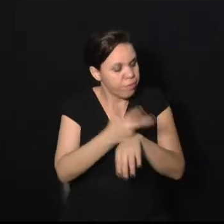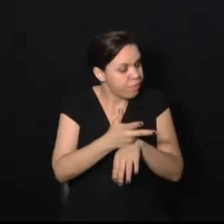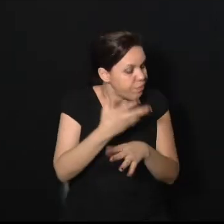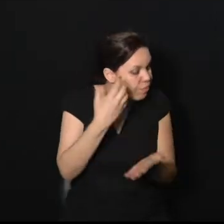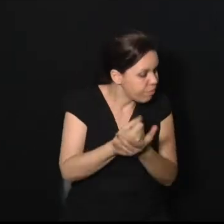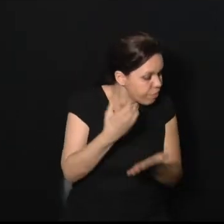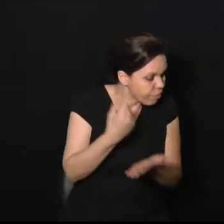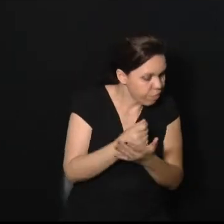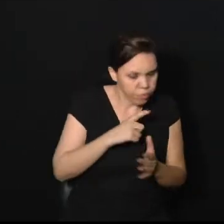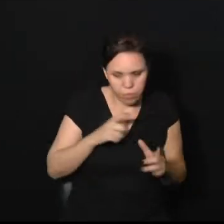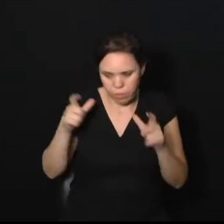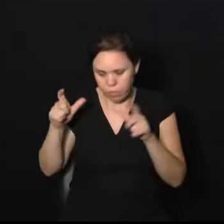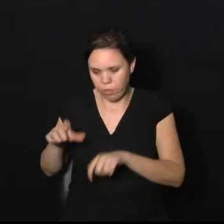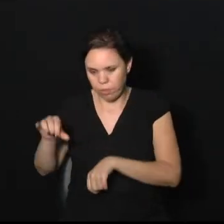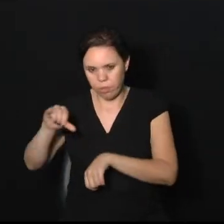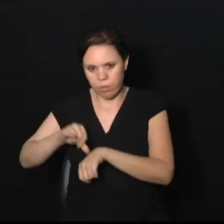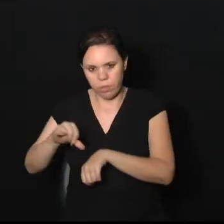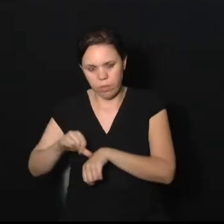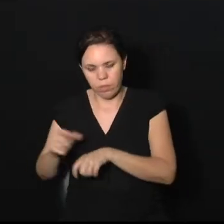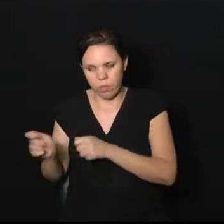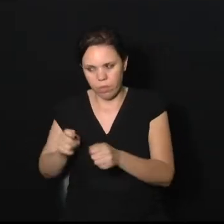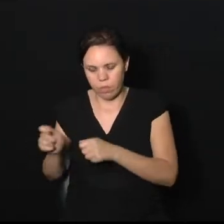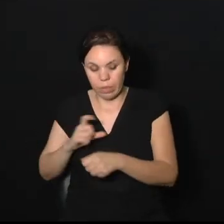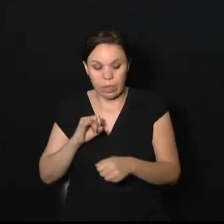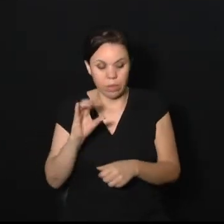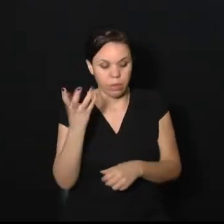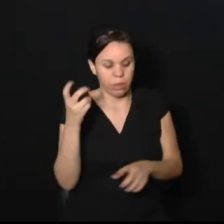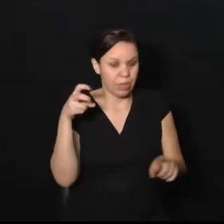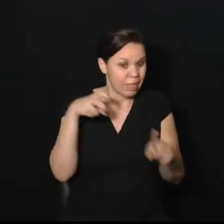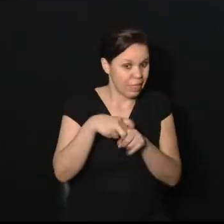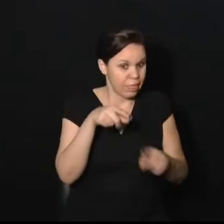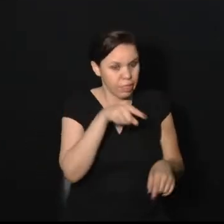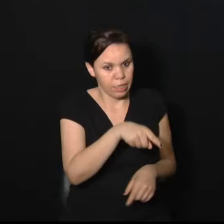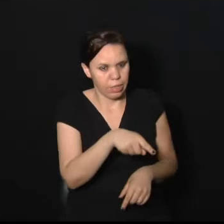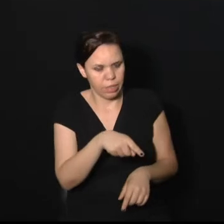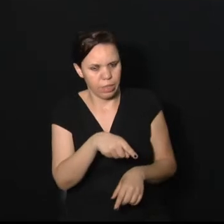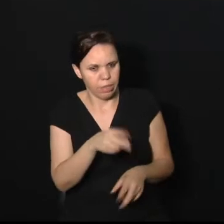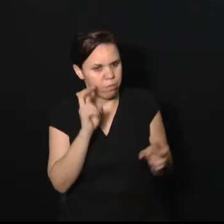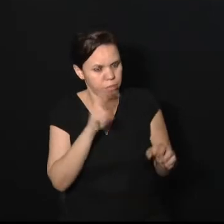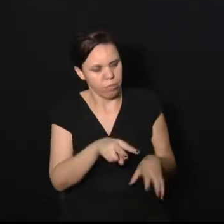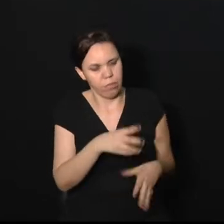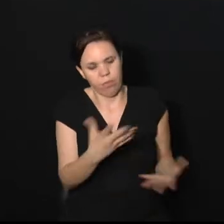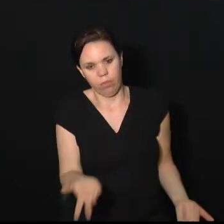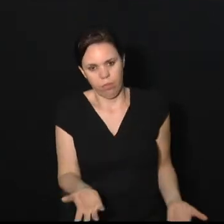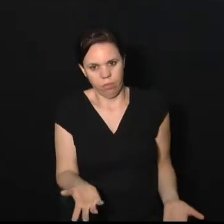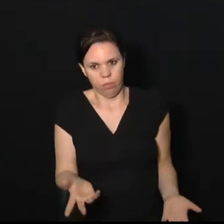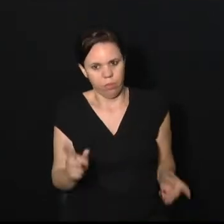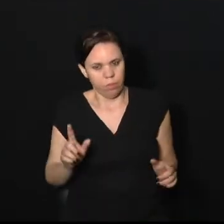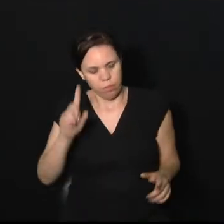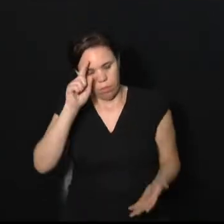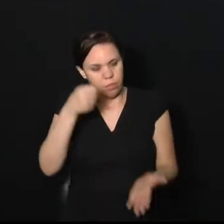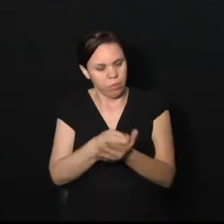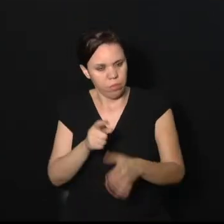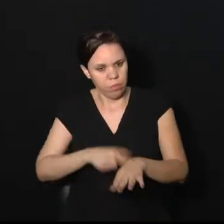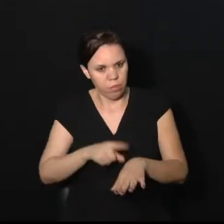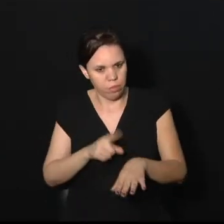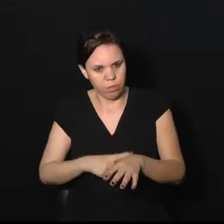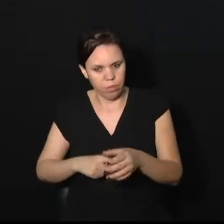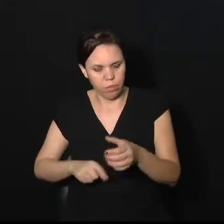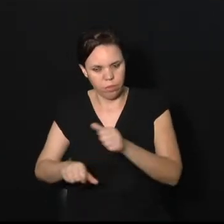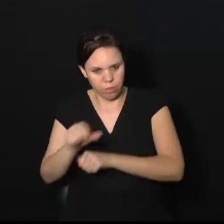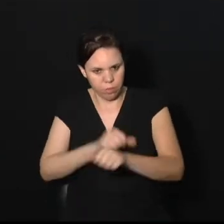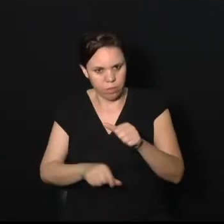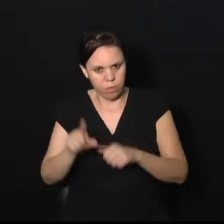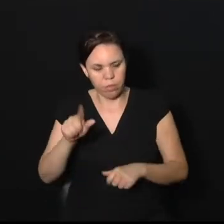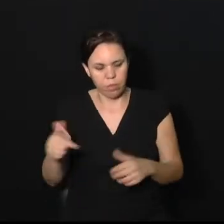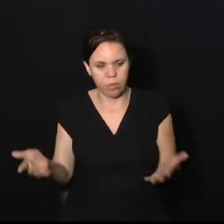tenho um centro de controle, se tem um acidente, eu consigo afetar isso e tomar uma decisão na hora, impactar isso